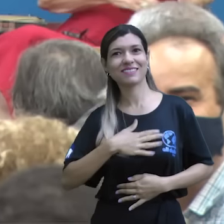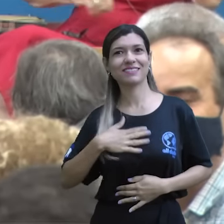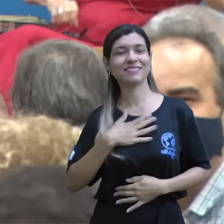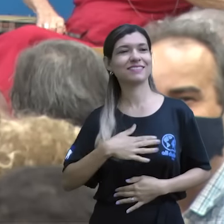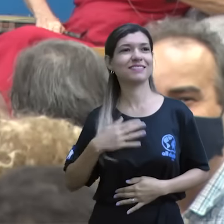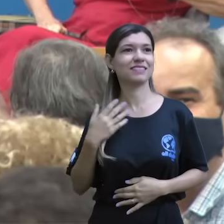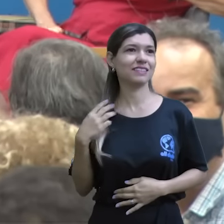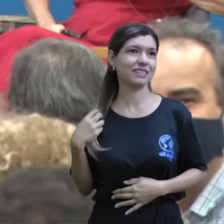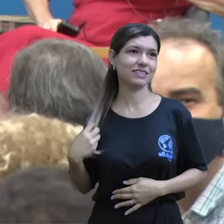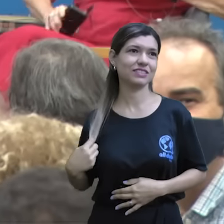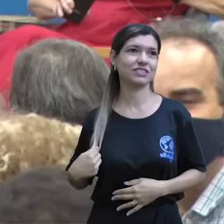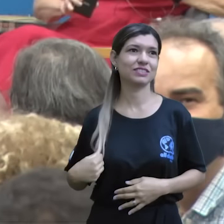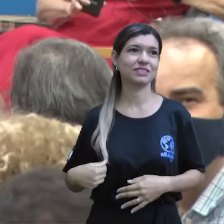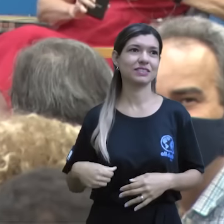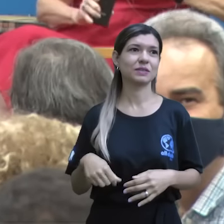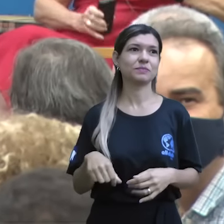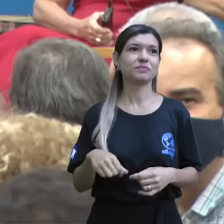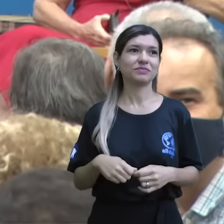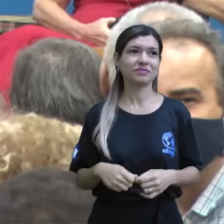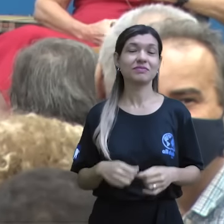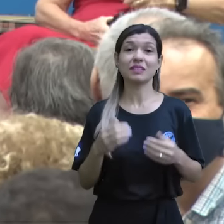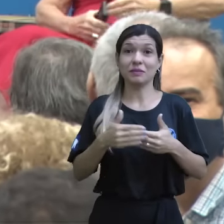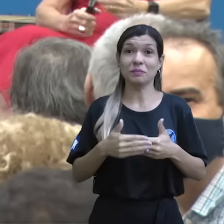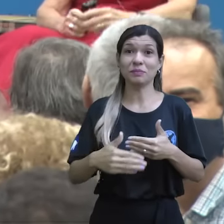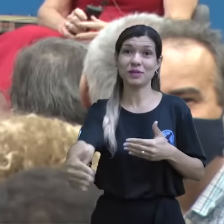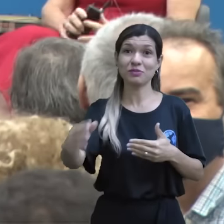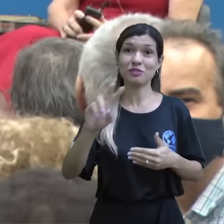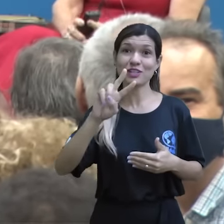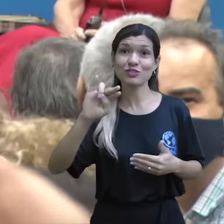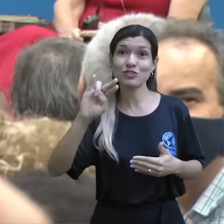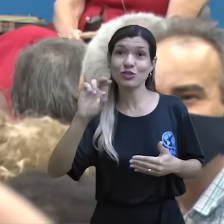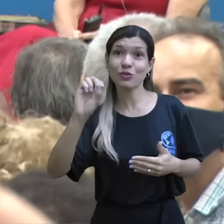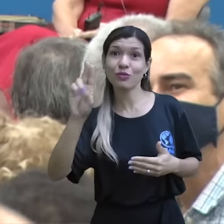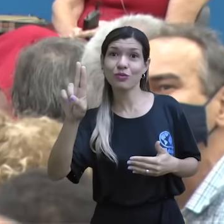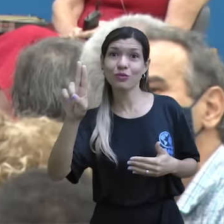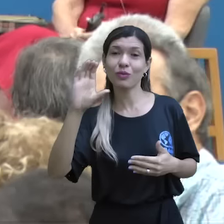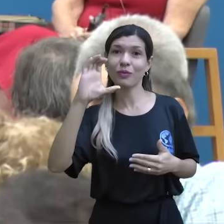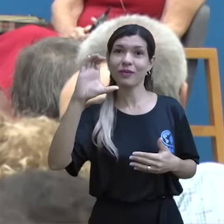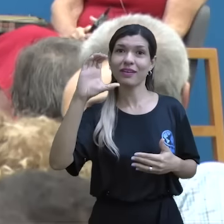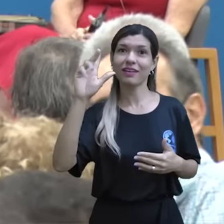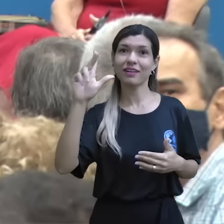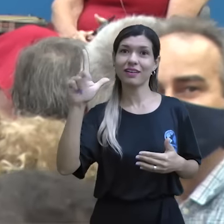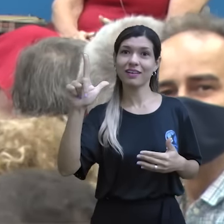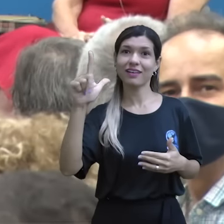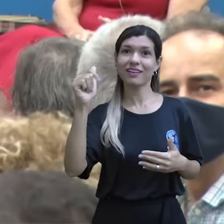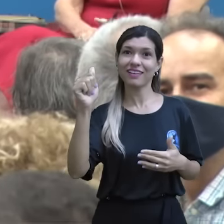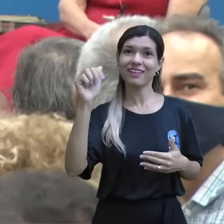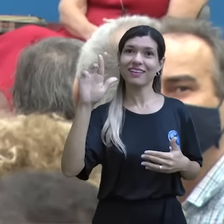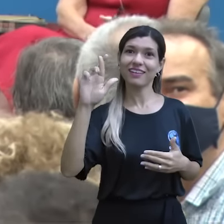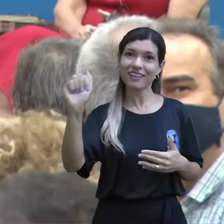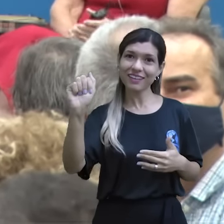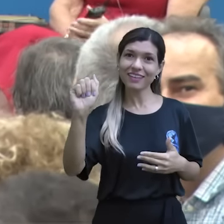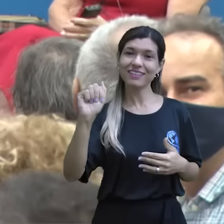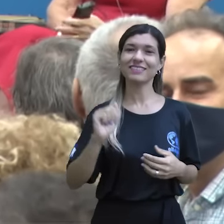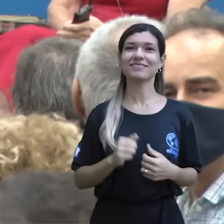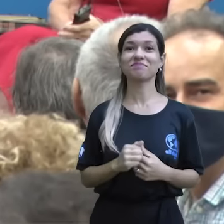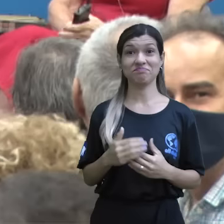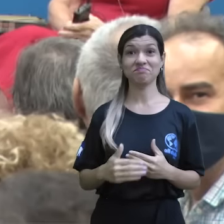a visão dele ser um homem preto machista. Exatamente. E complementando o que ele falou sobre o Cassie